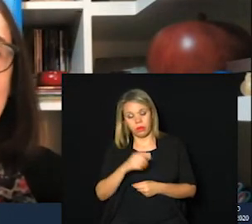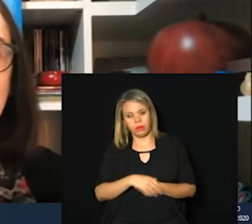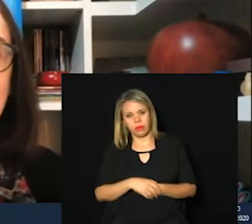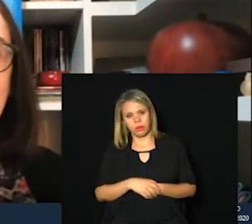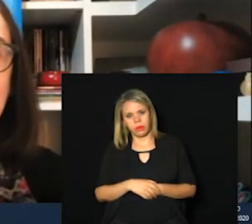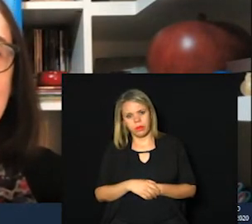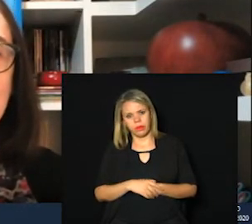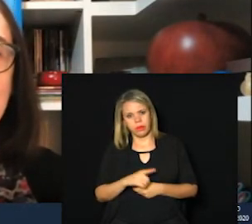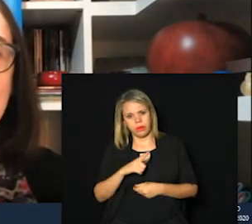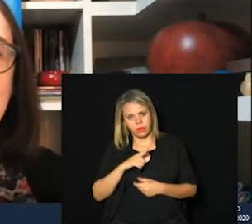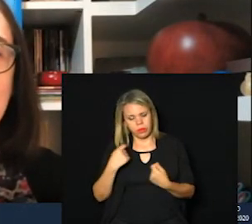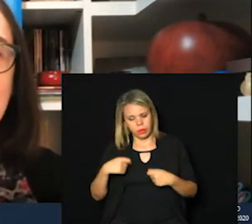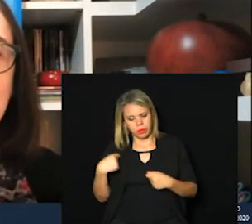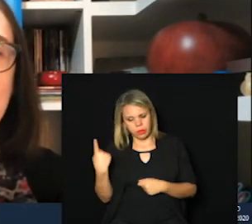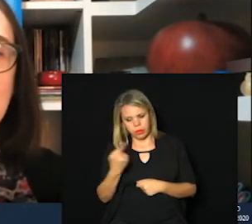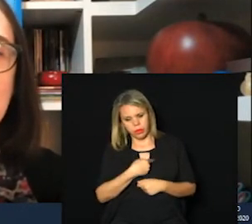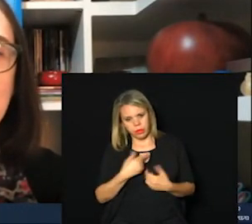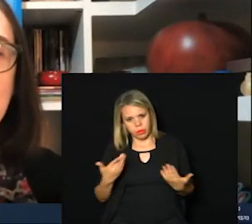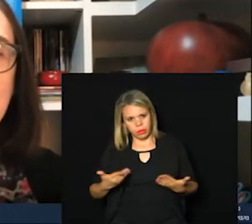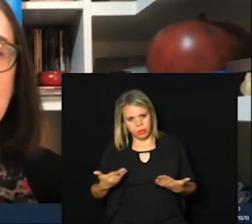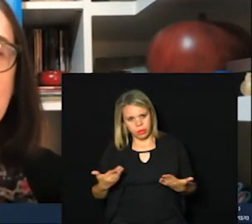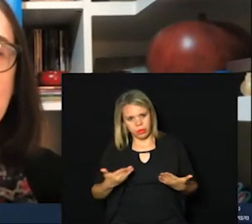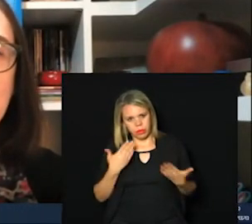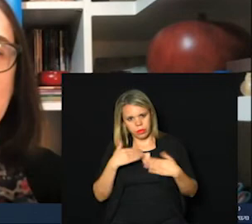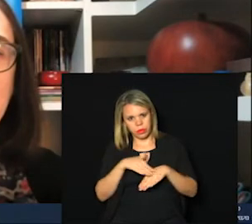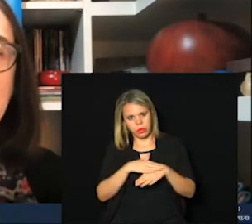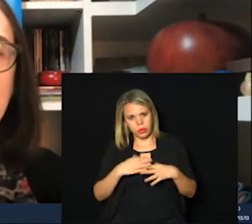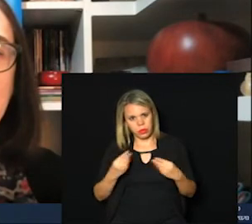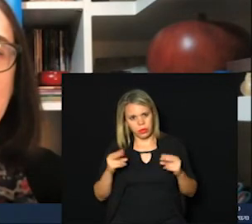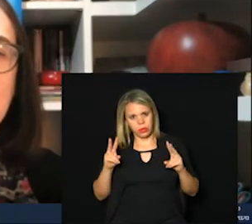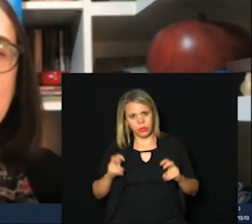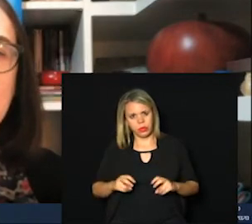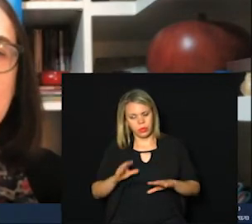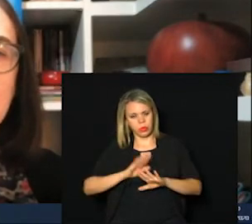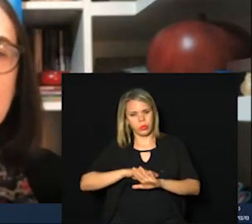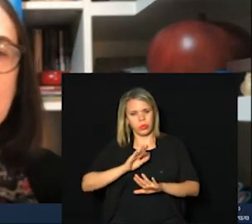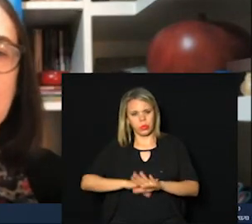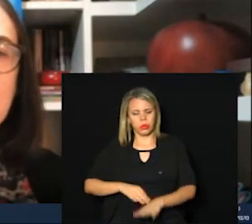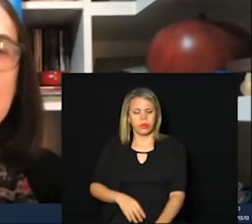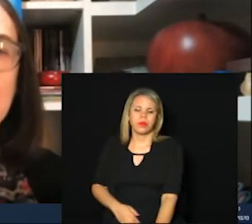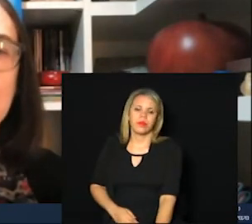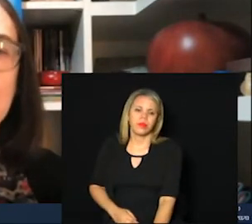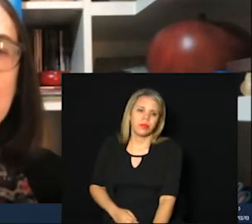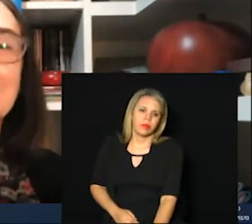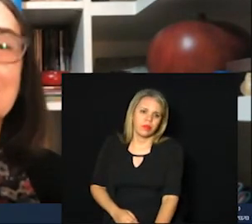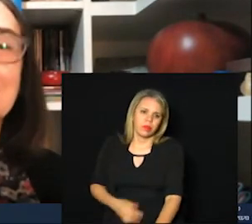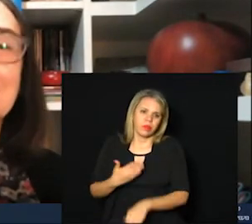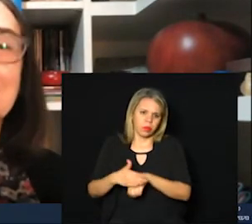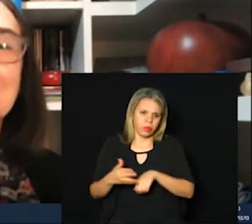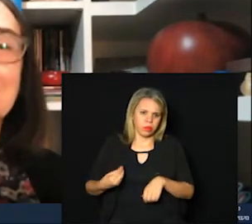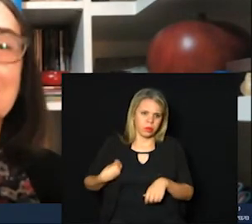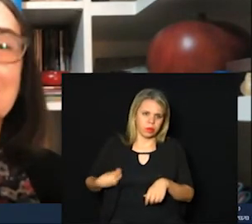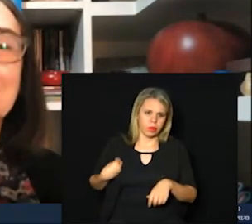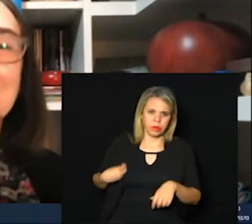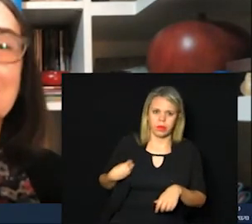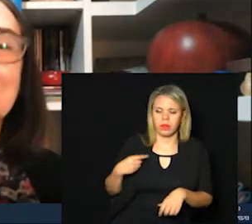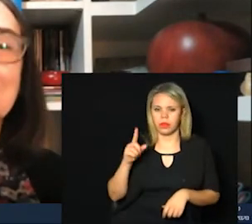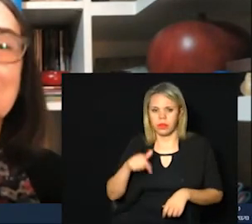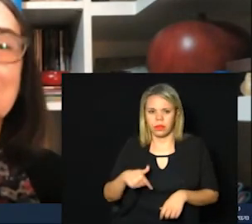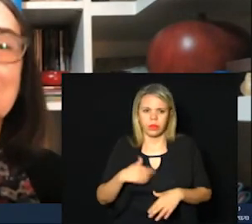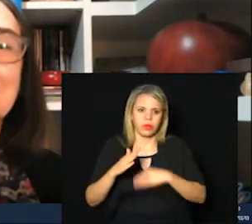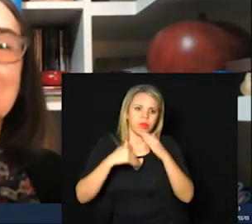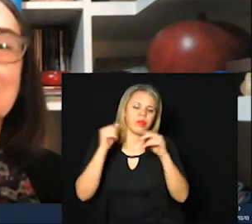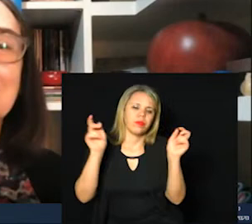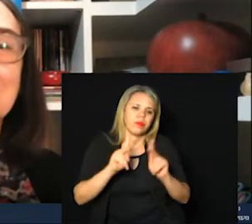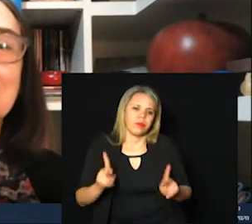o que tanto precisamos hoje, não conversar tanto sobre ideologias, mas sobre nossa prática, a nossa vida, que é isso que constrói a